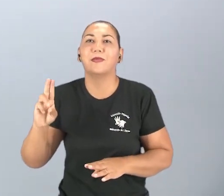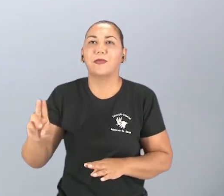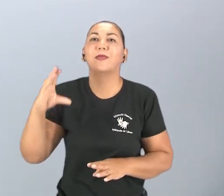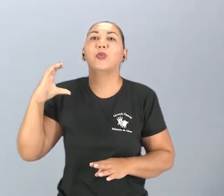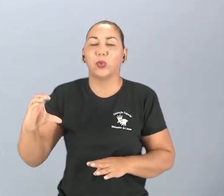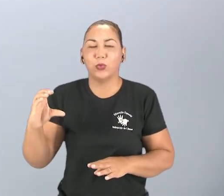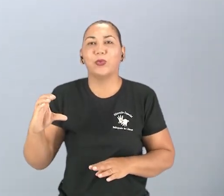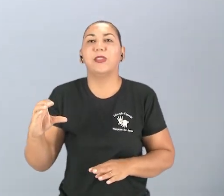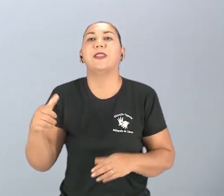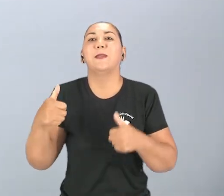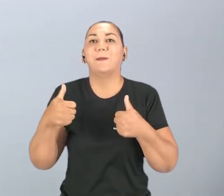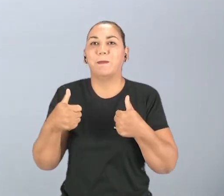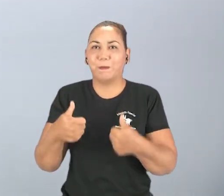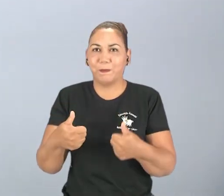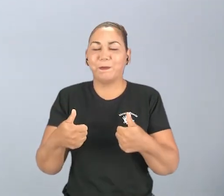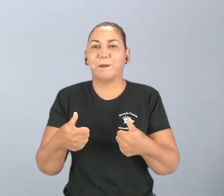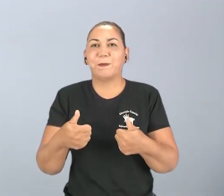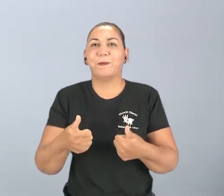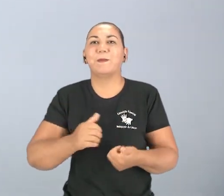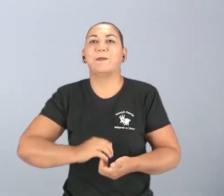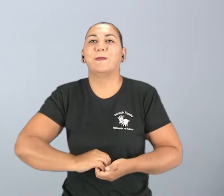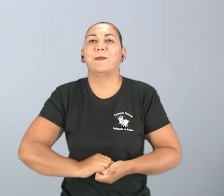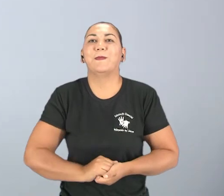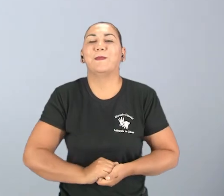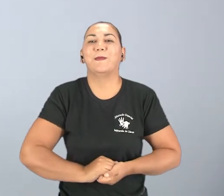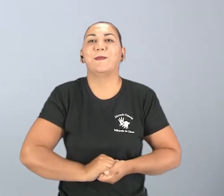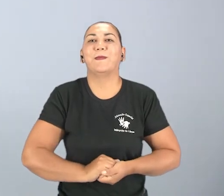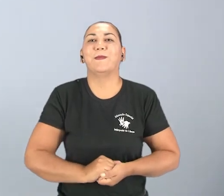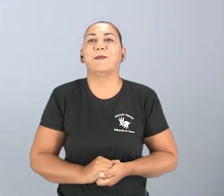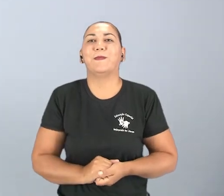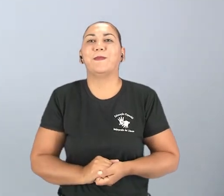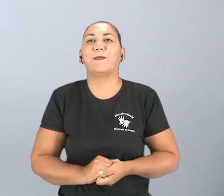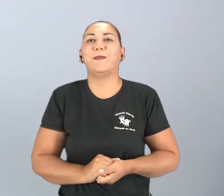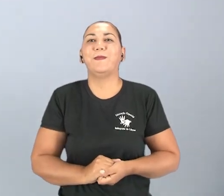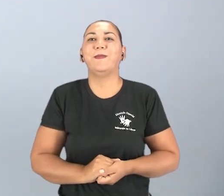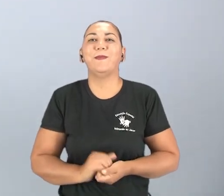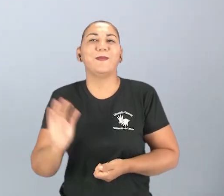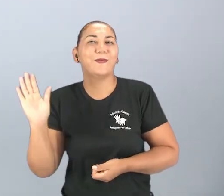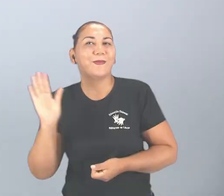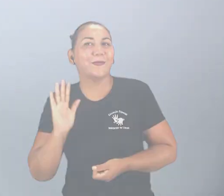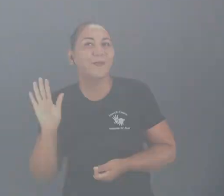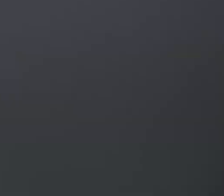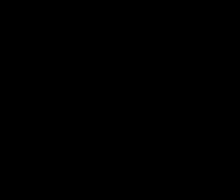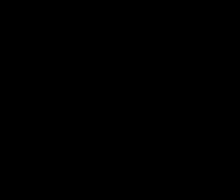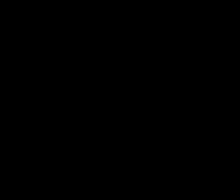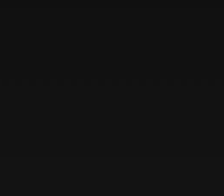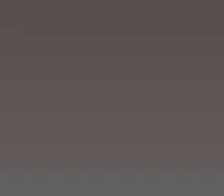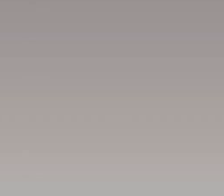www.eduque.ce.ac.gov.br. Até mais!